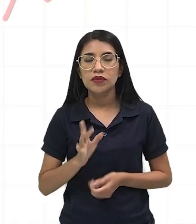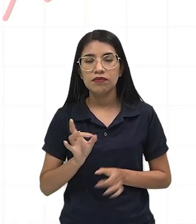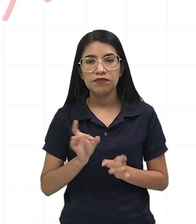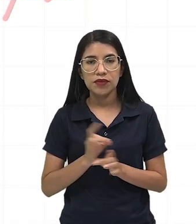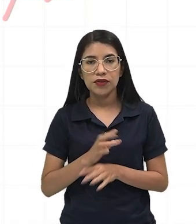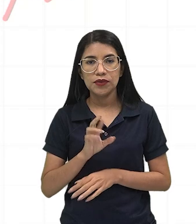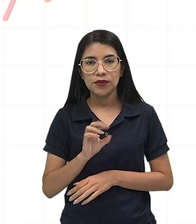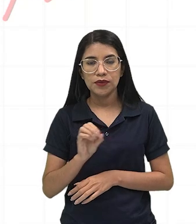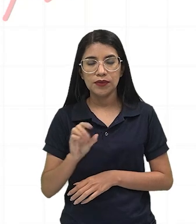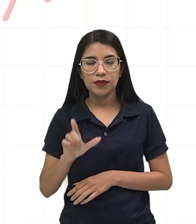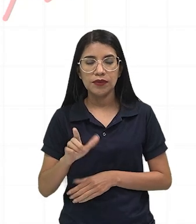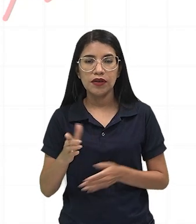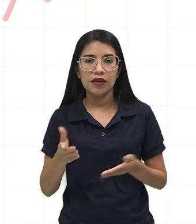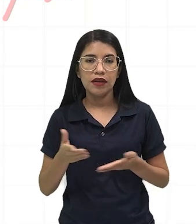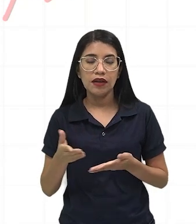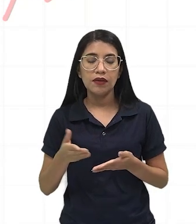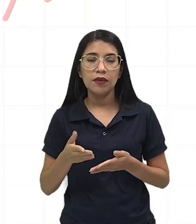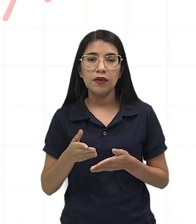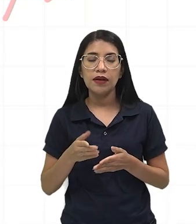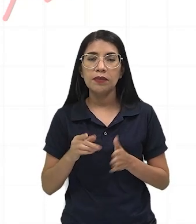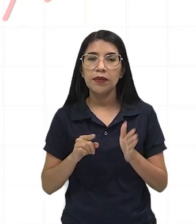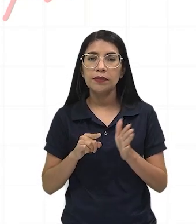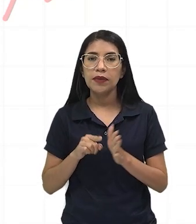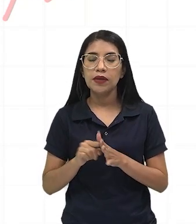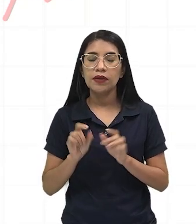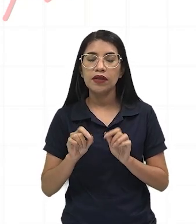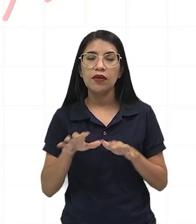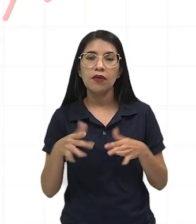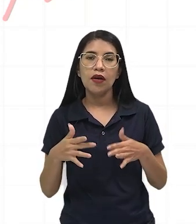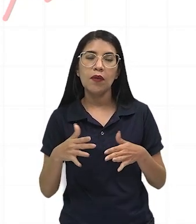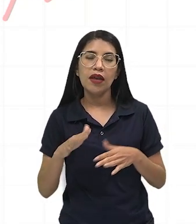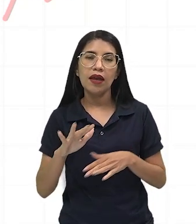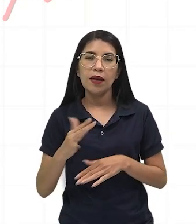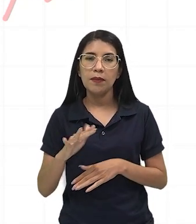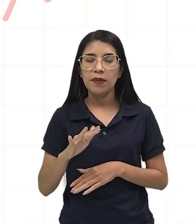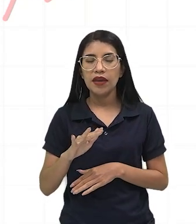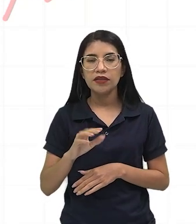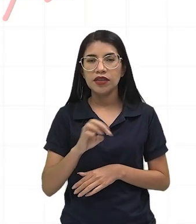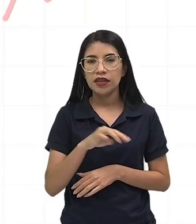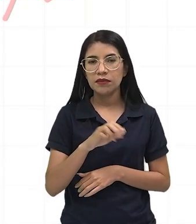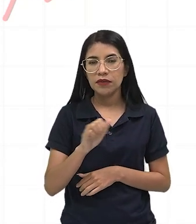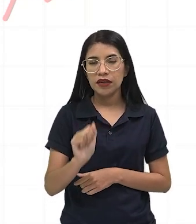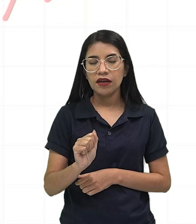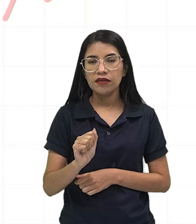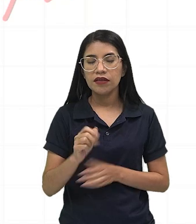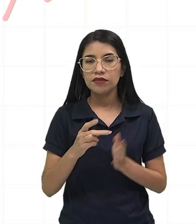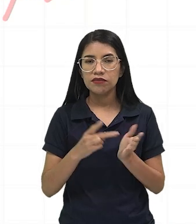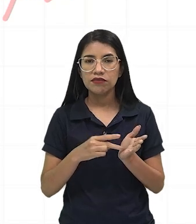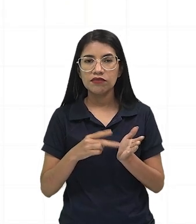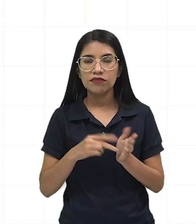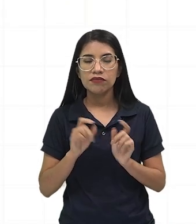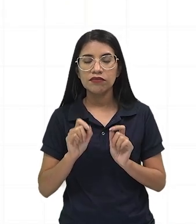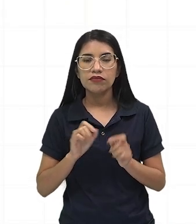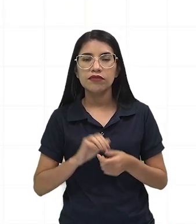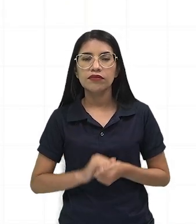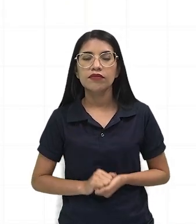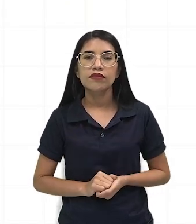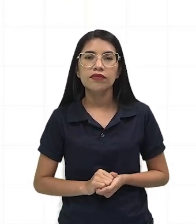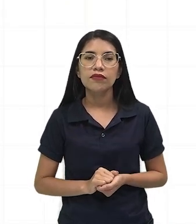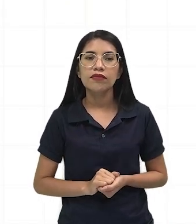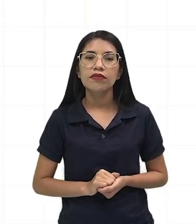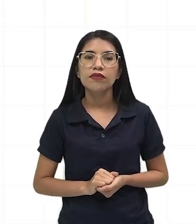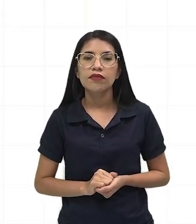ó. Agora queremos saber a média aritmética das notas, que é a letra B,